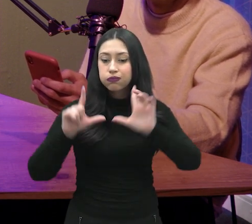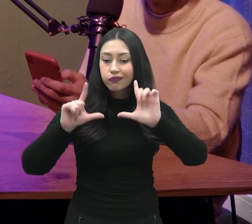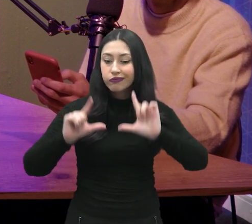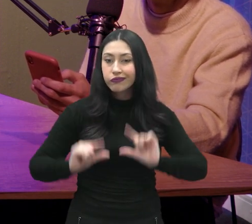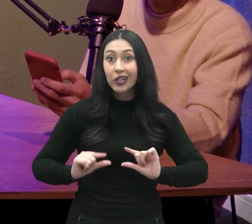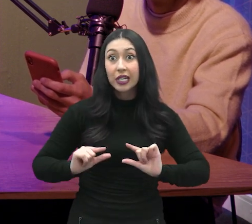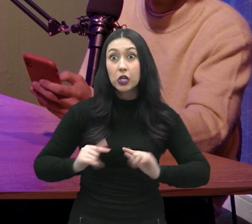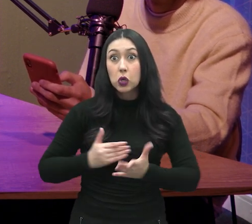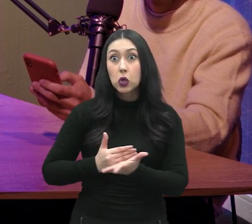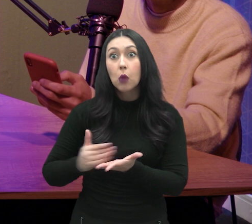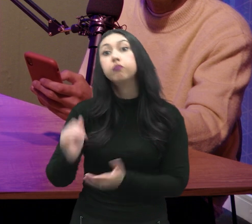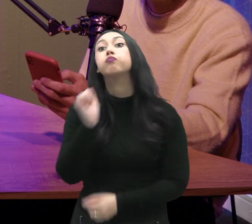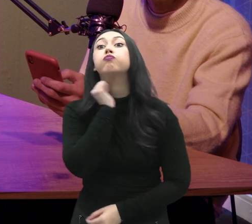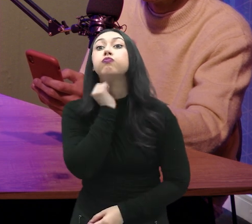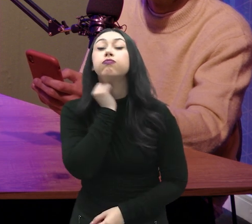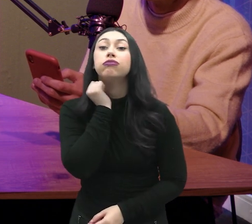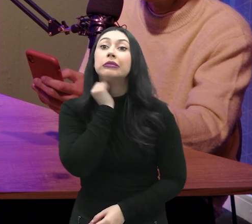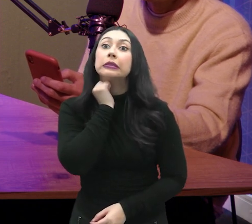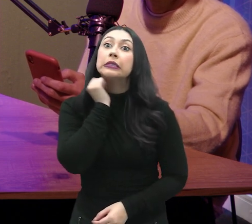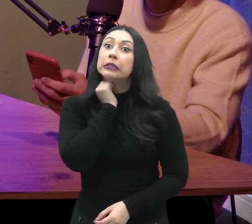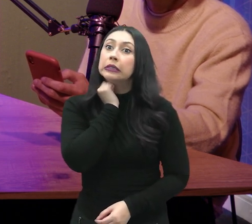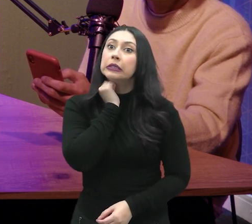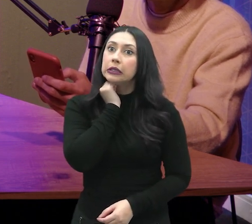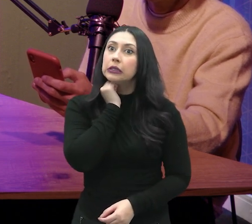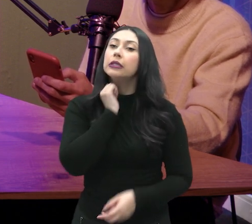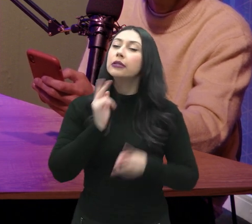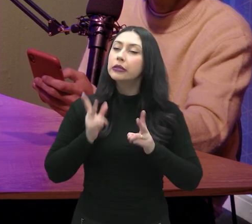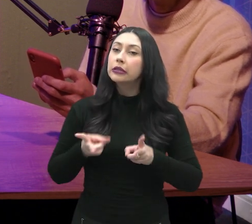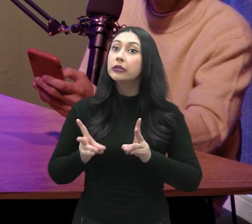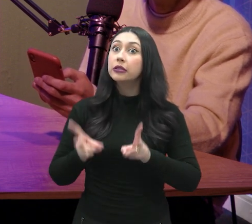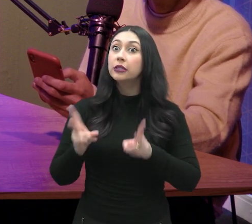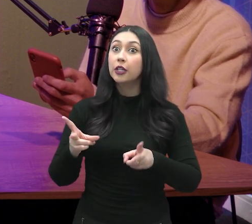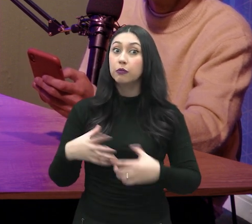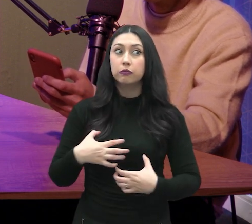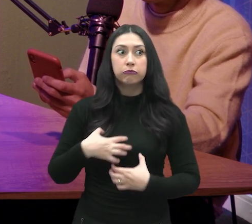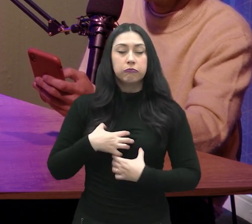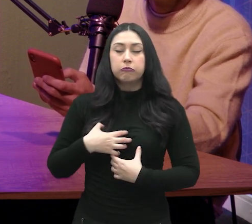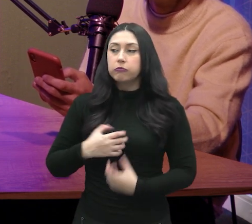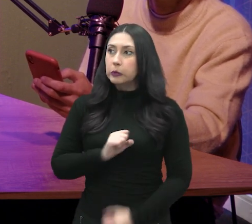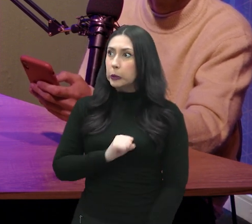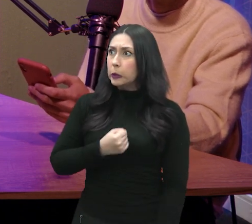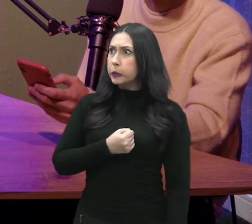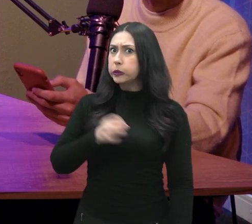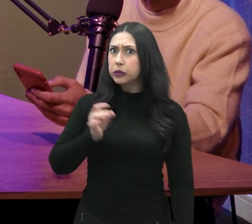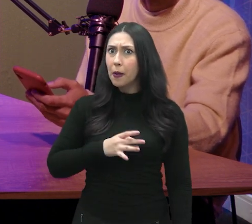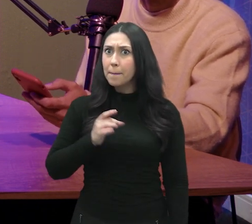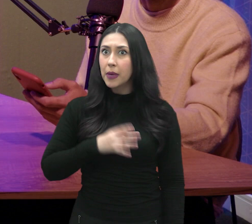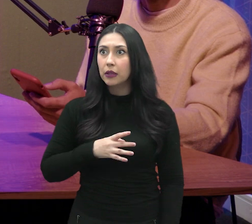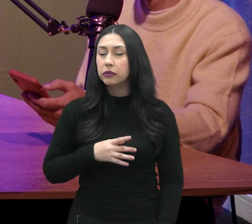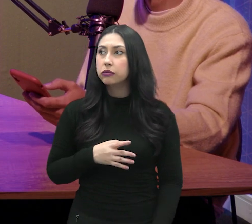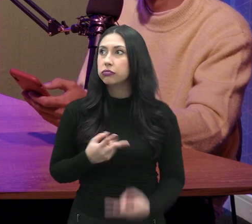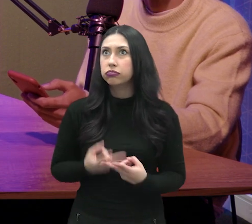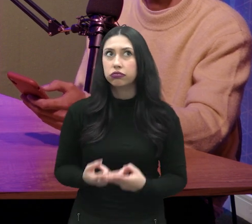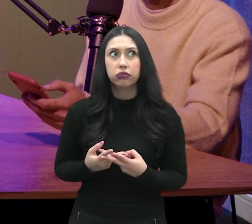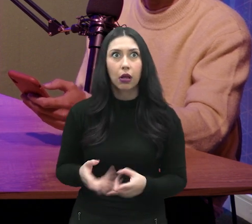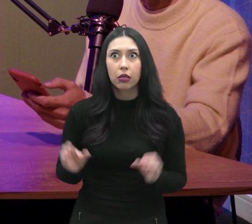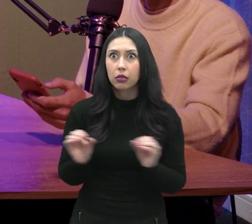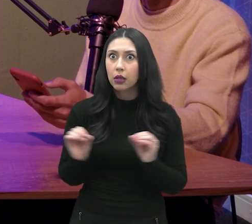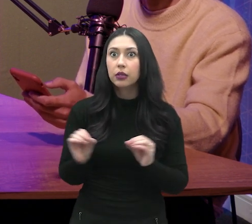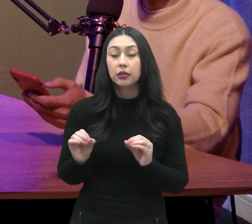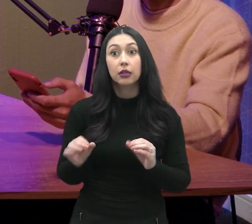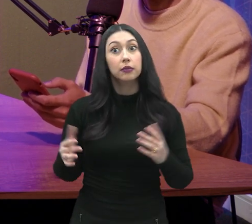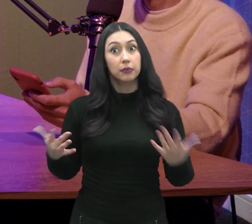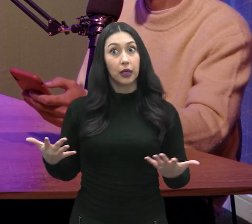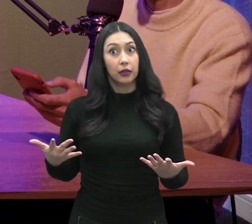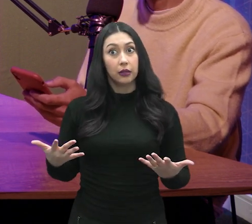entramos em uma condição de estresse elevado, experimentando constantemente emoções como a raiva, o medo e a impaciência.